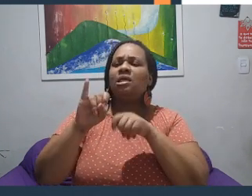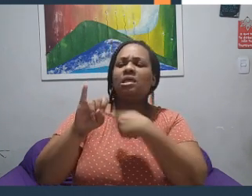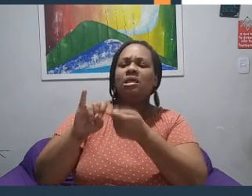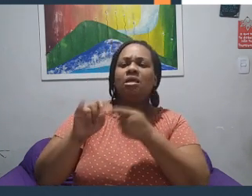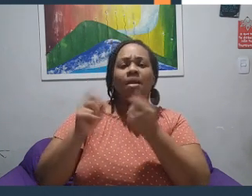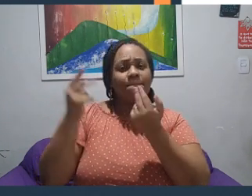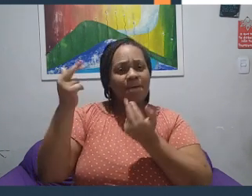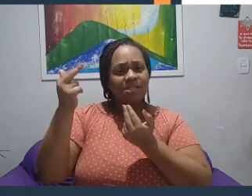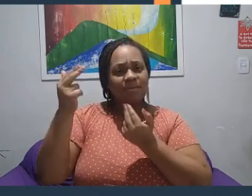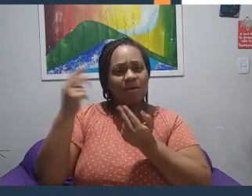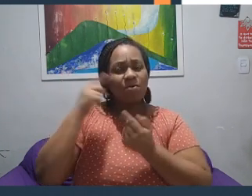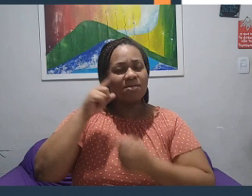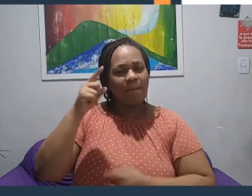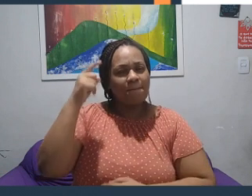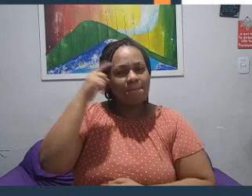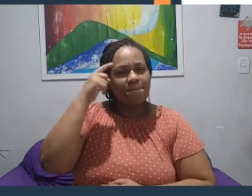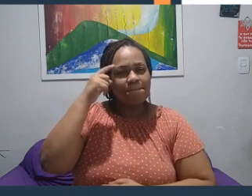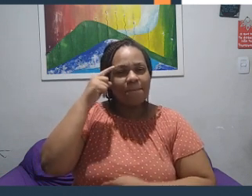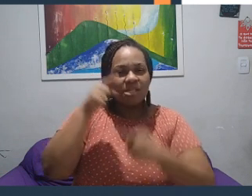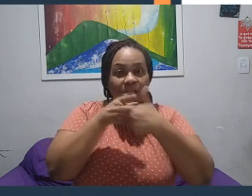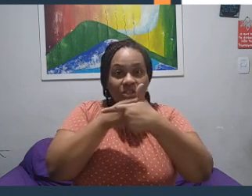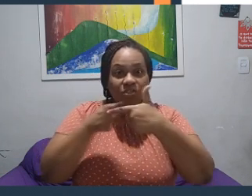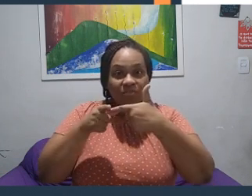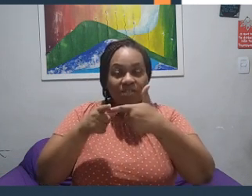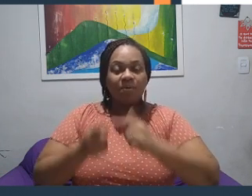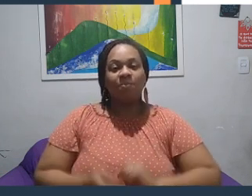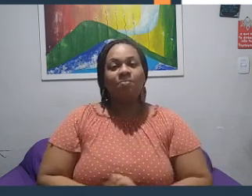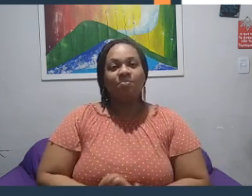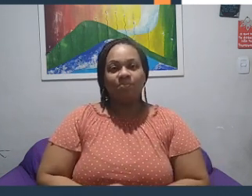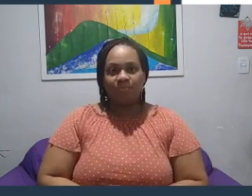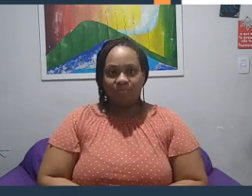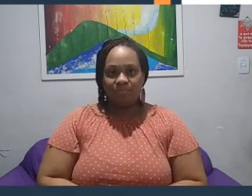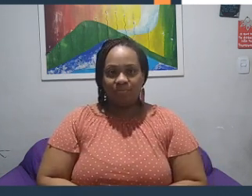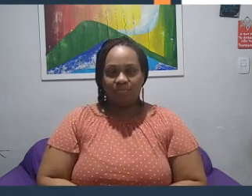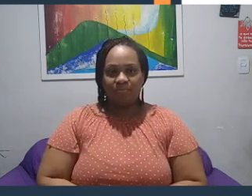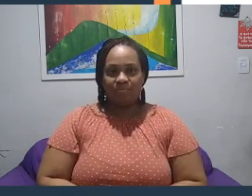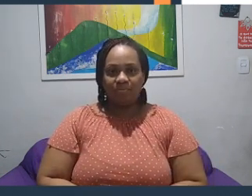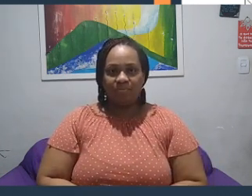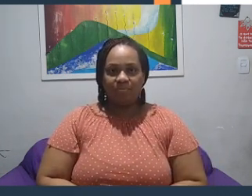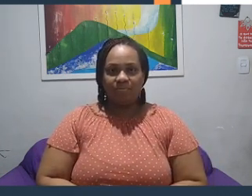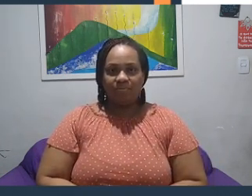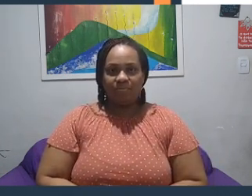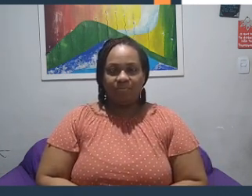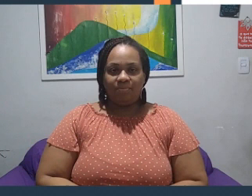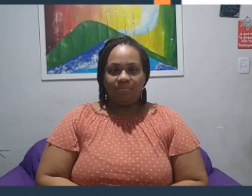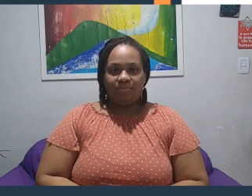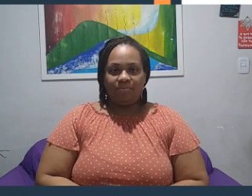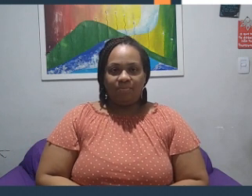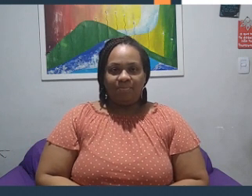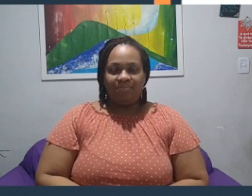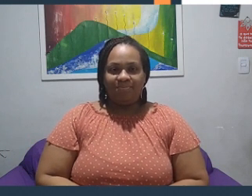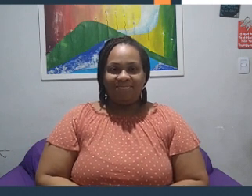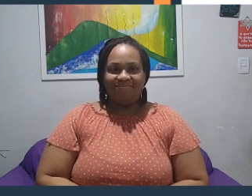saber o I, a corrente, a gente vai fazer a mesma coisa. Pensa nessa barrinha aqui como uma divisão. Então, I é igual a V